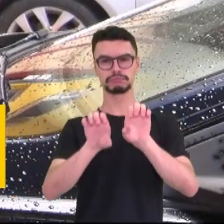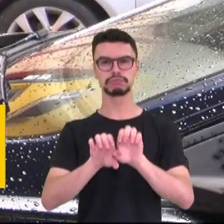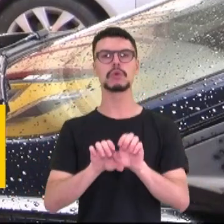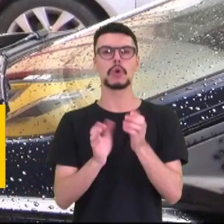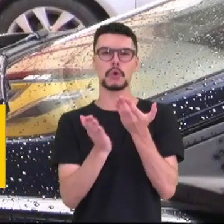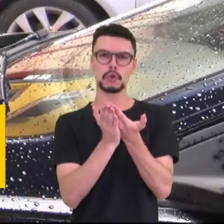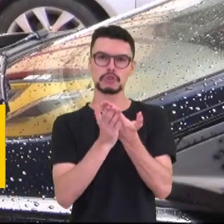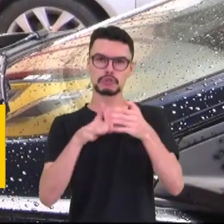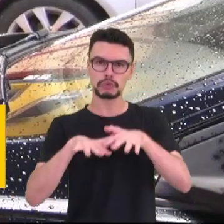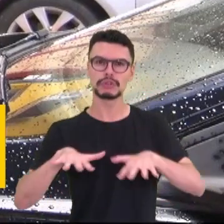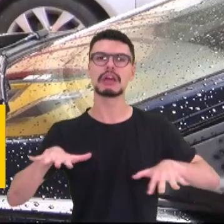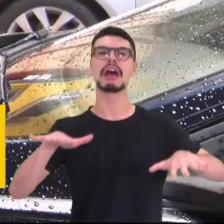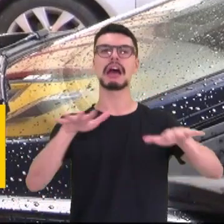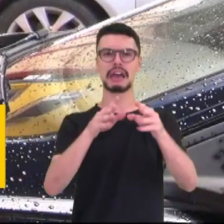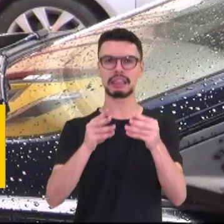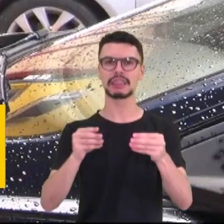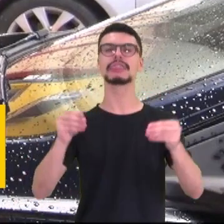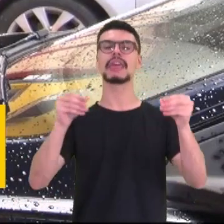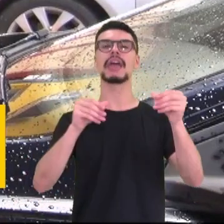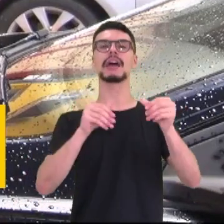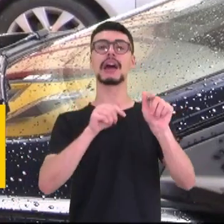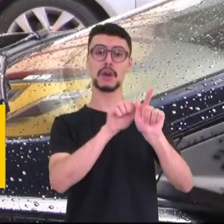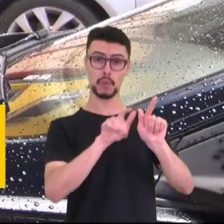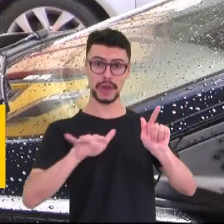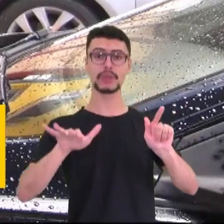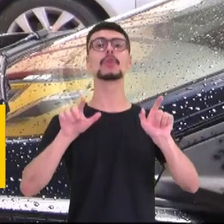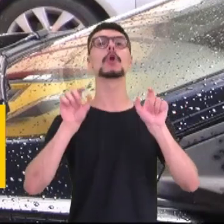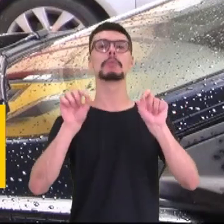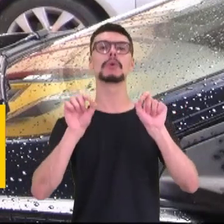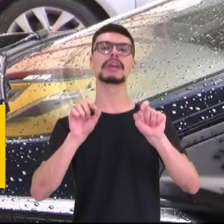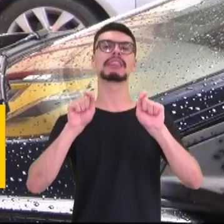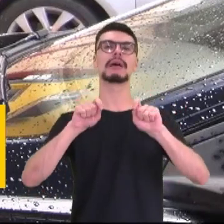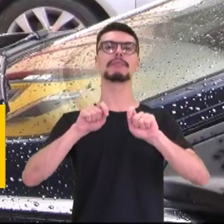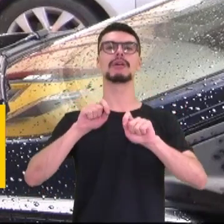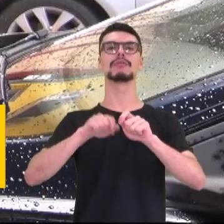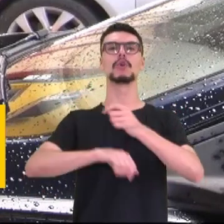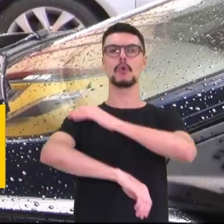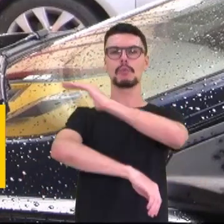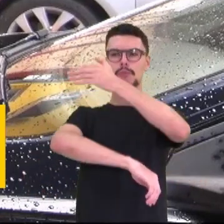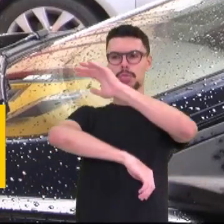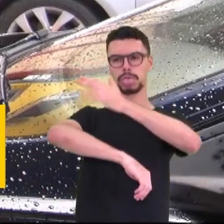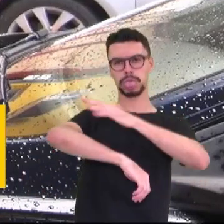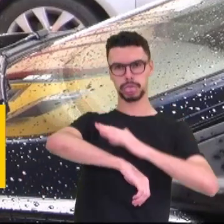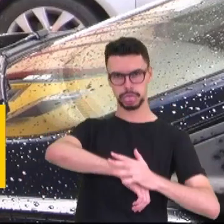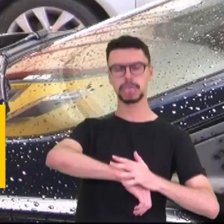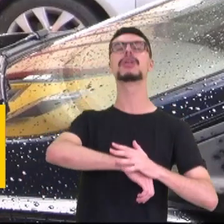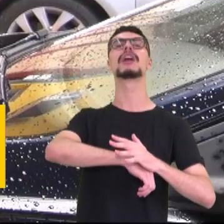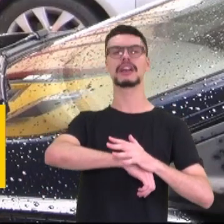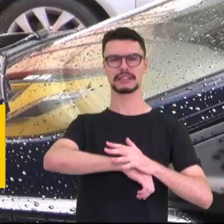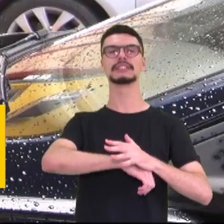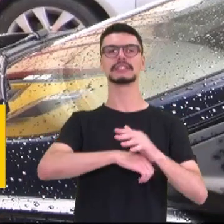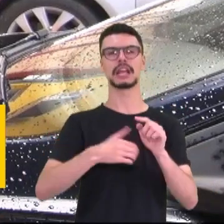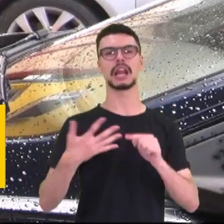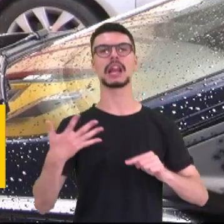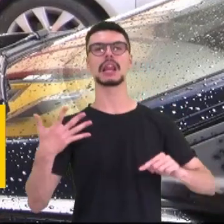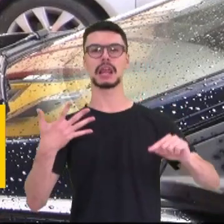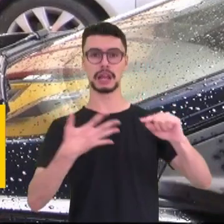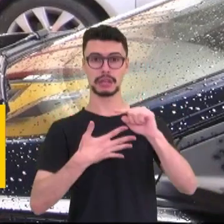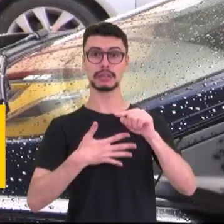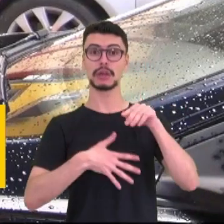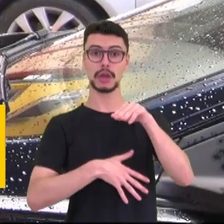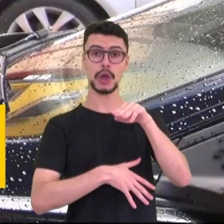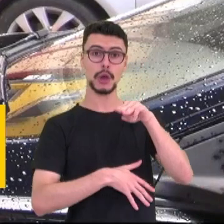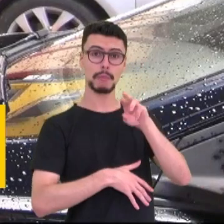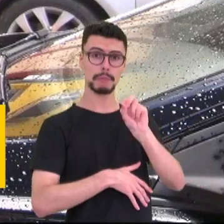município de Iguaratuba, avaliaram também os riscos de encostas das seguintes regiões de estradas de acesso ao Morro Grande,